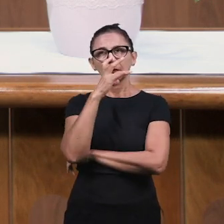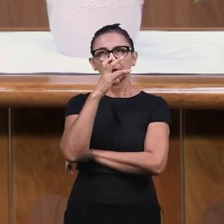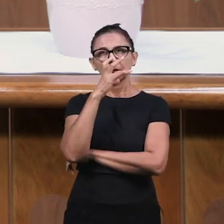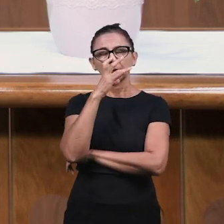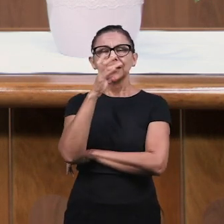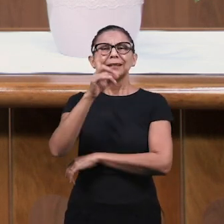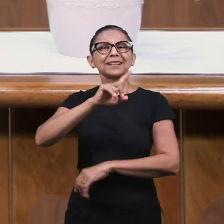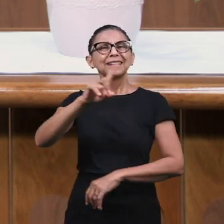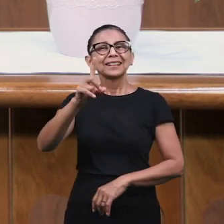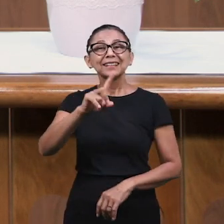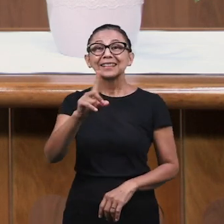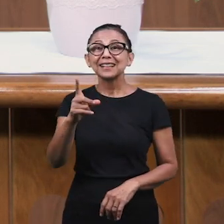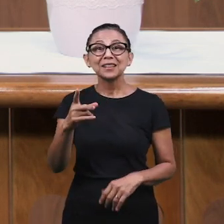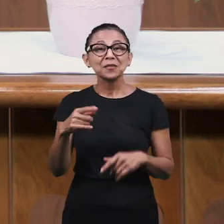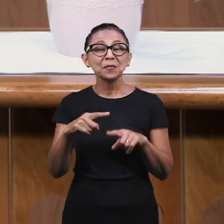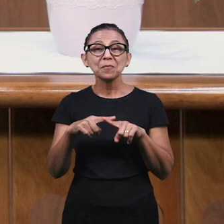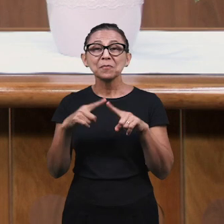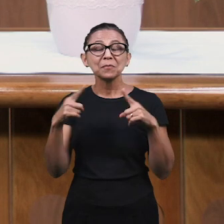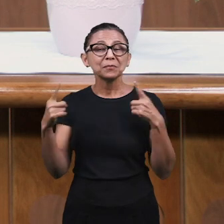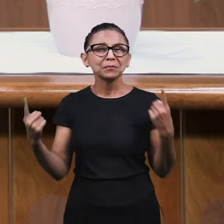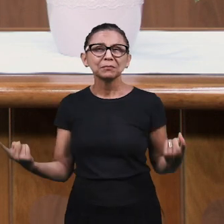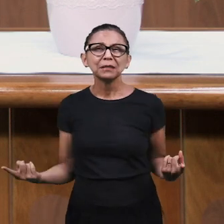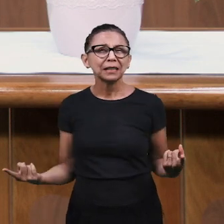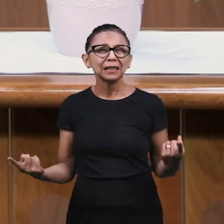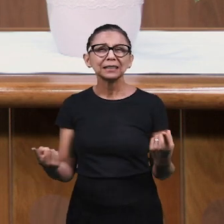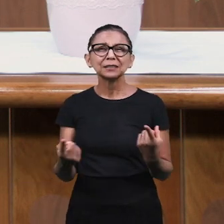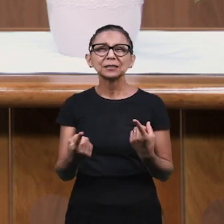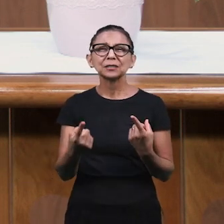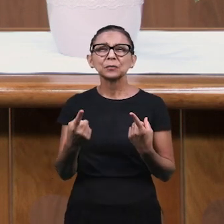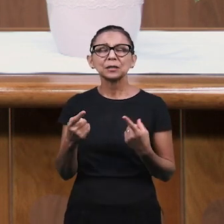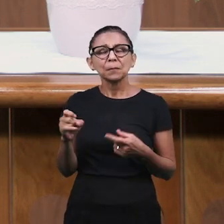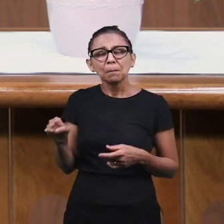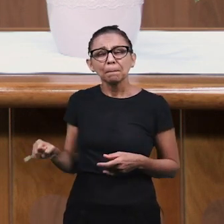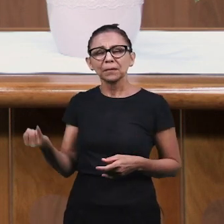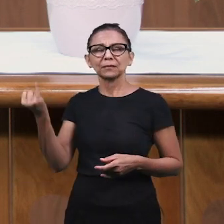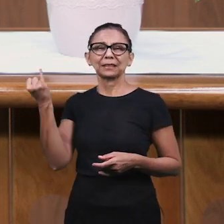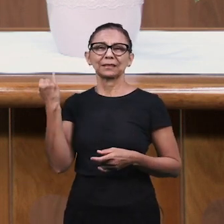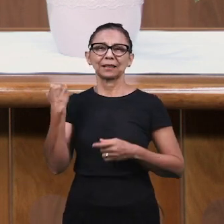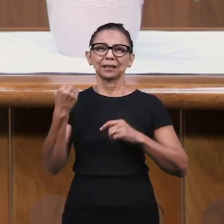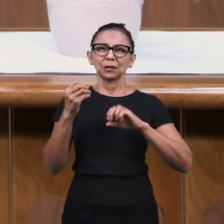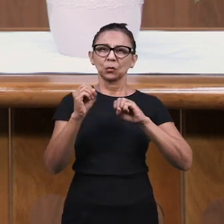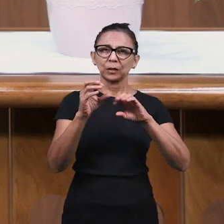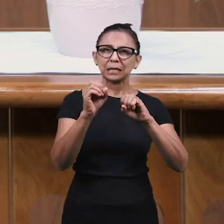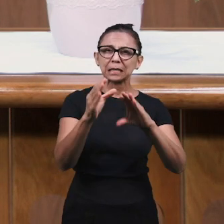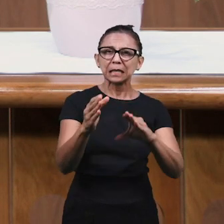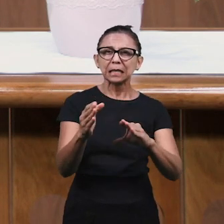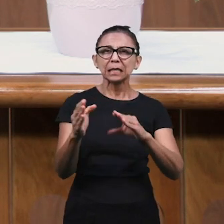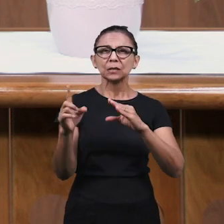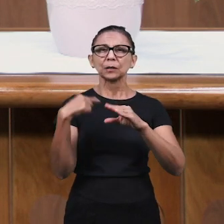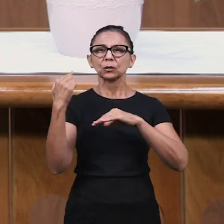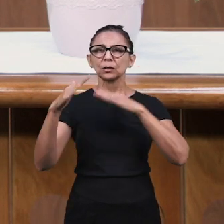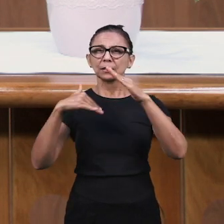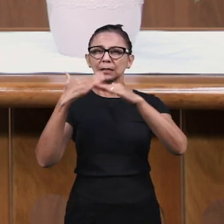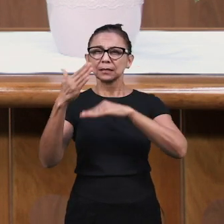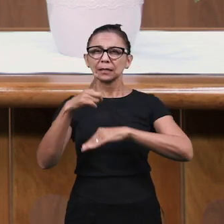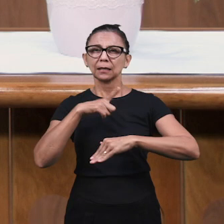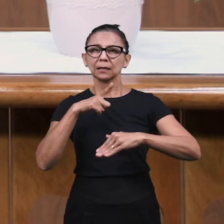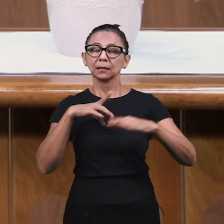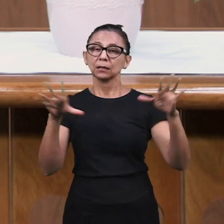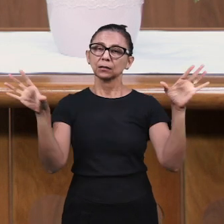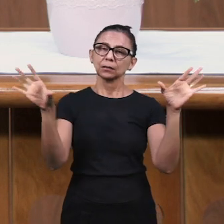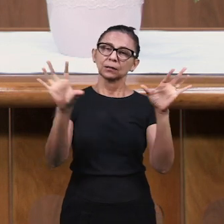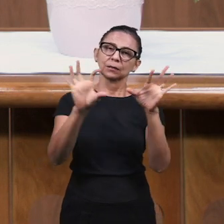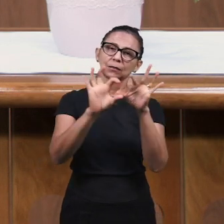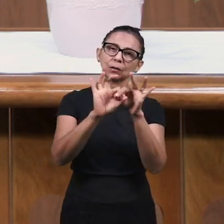pela internet, mas que seja algo que traga para nós o ensino, o aperfeiçoamento, comunhão com o Espírito